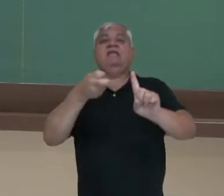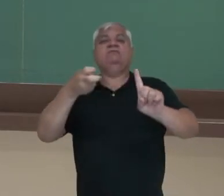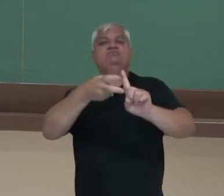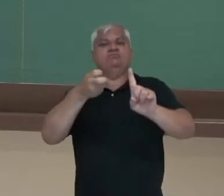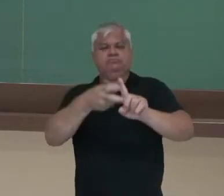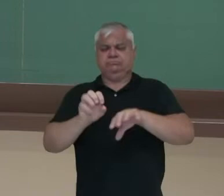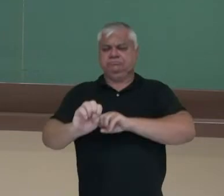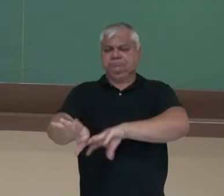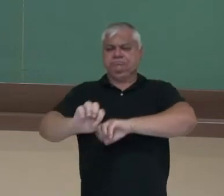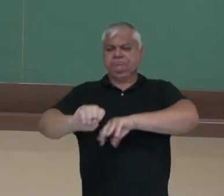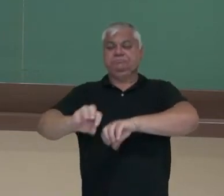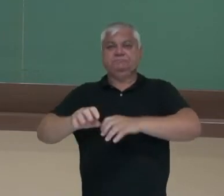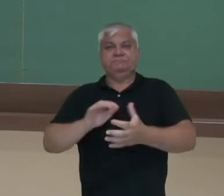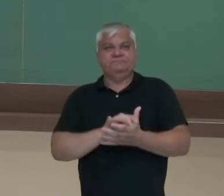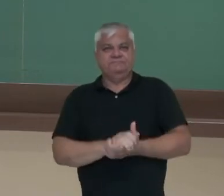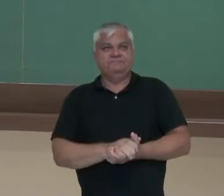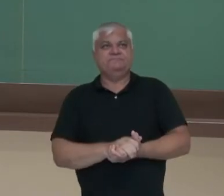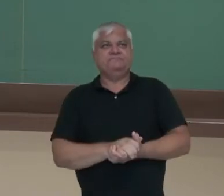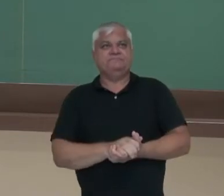moradia, habitação.